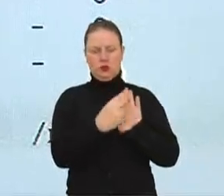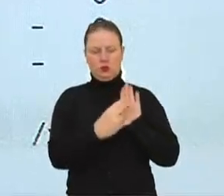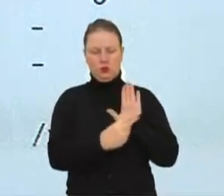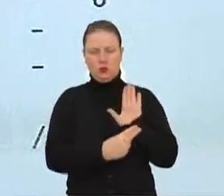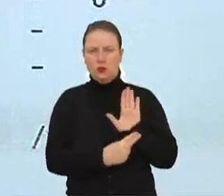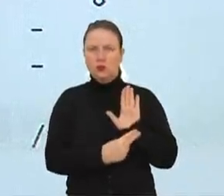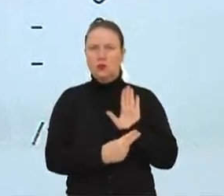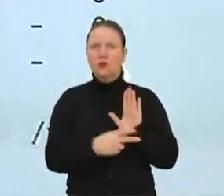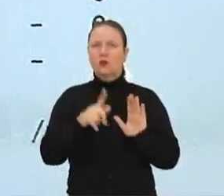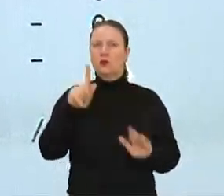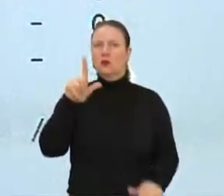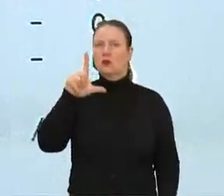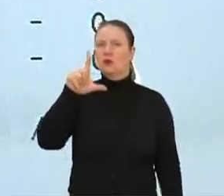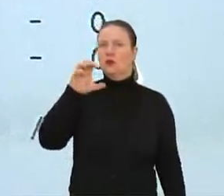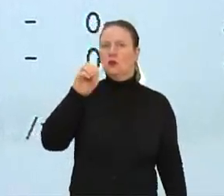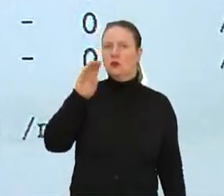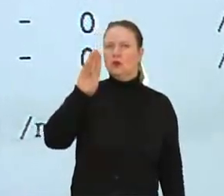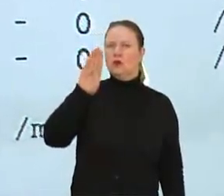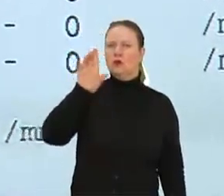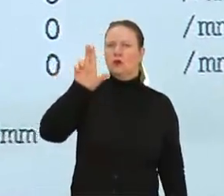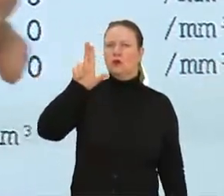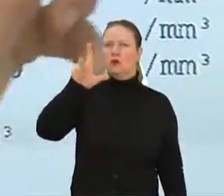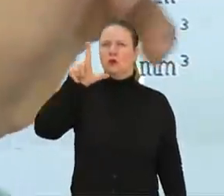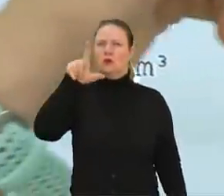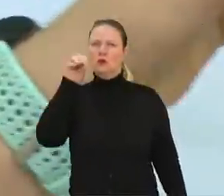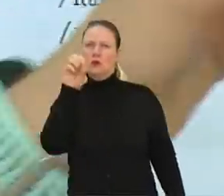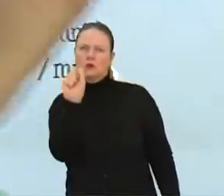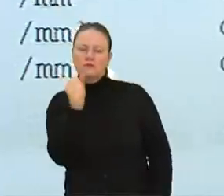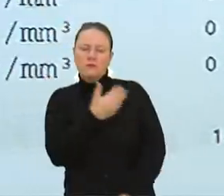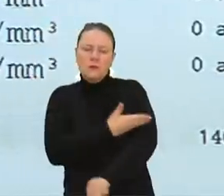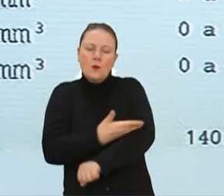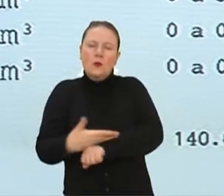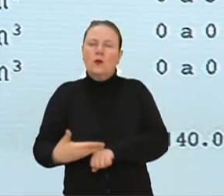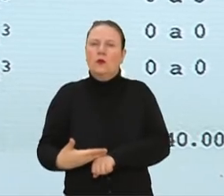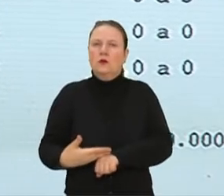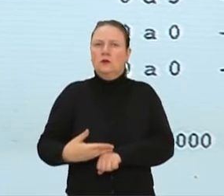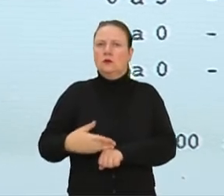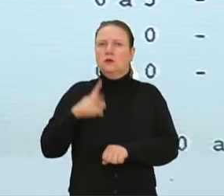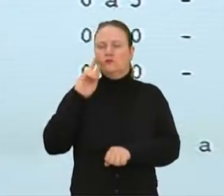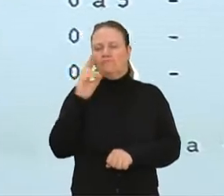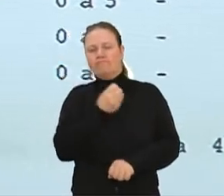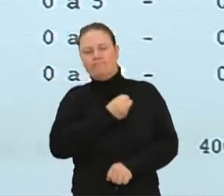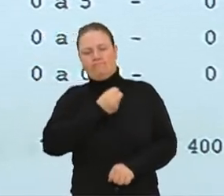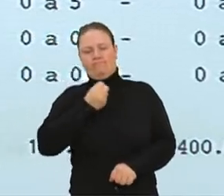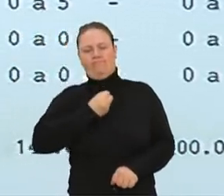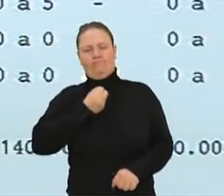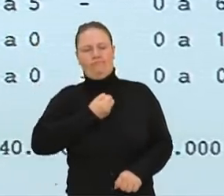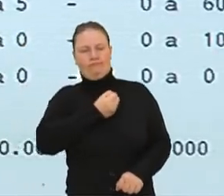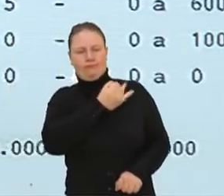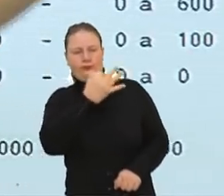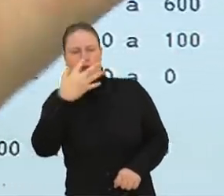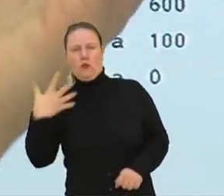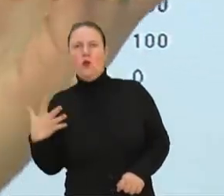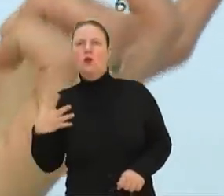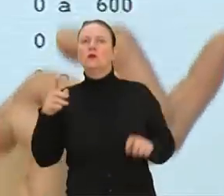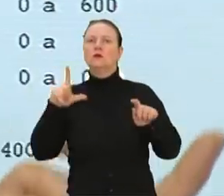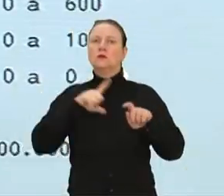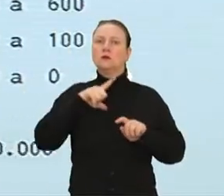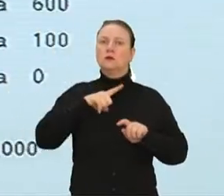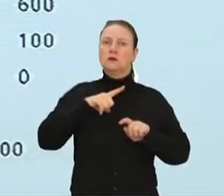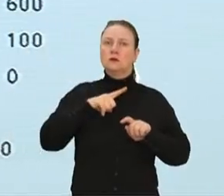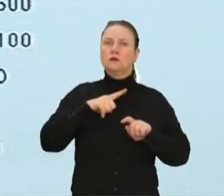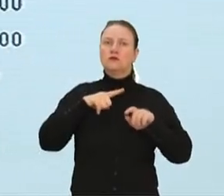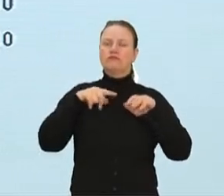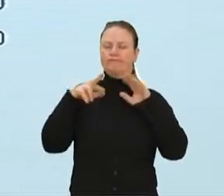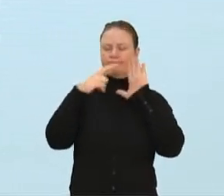são glóbulos brancos. E aí, temos os valores encontrados naquela pessoa que fez o exame, temos os valores